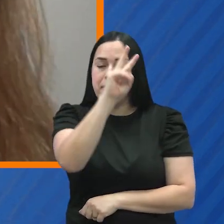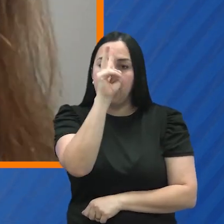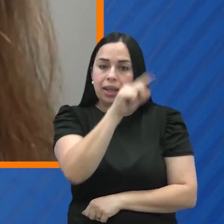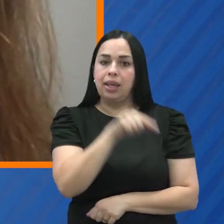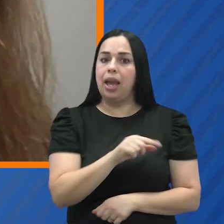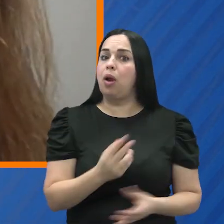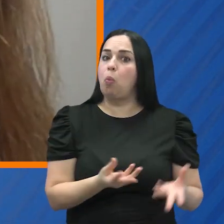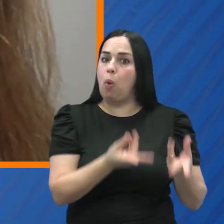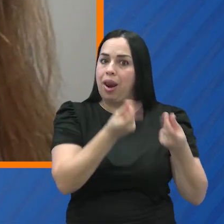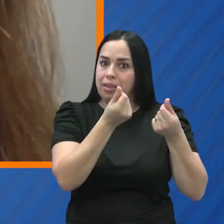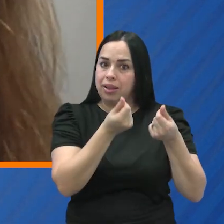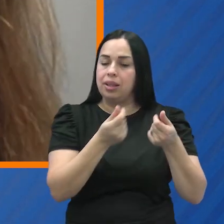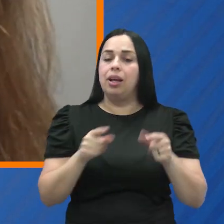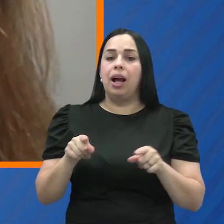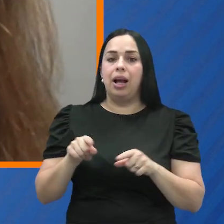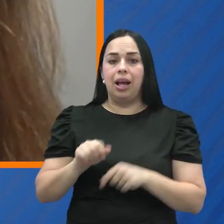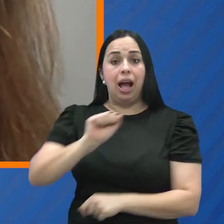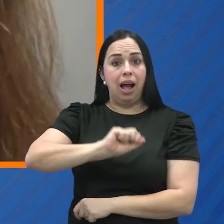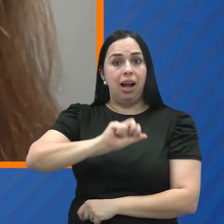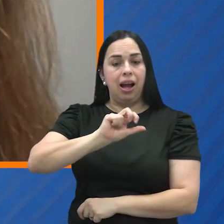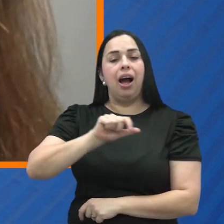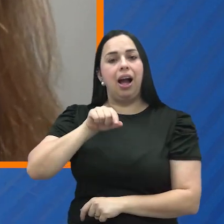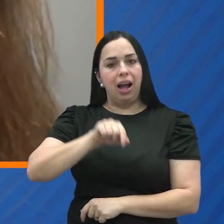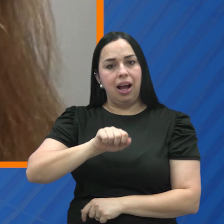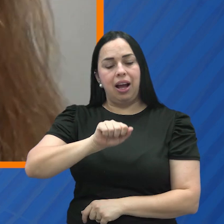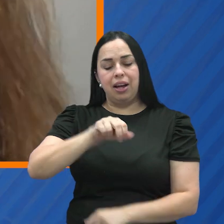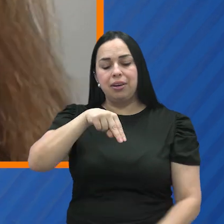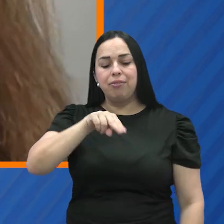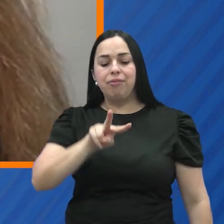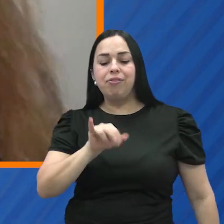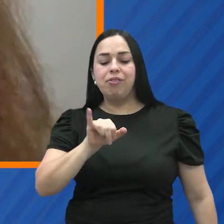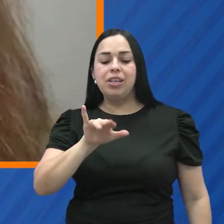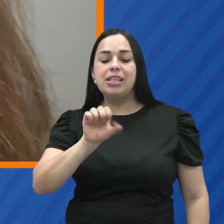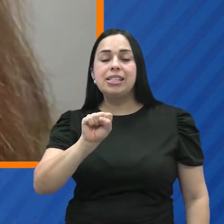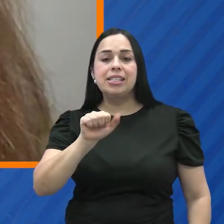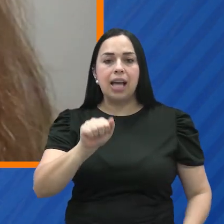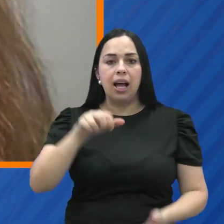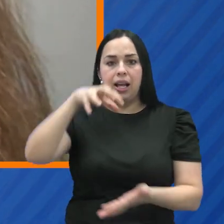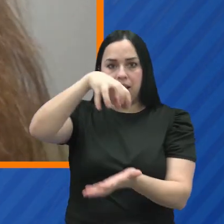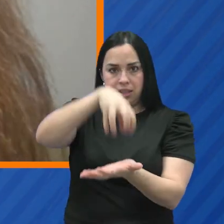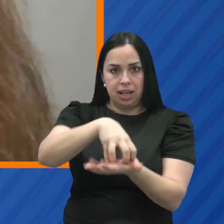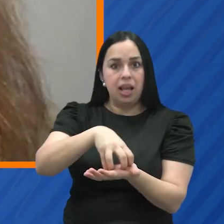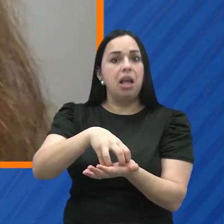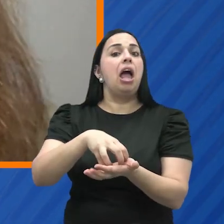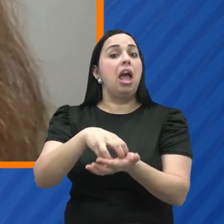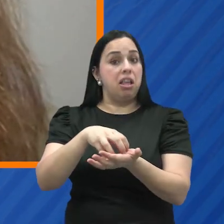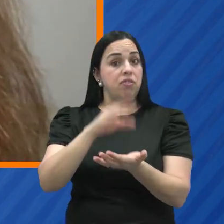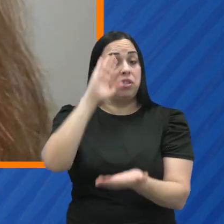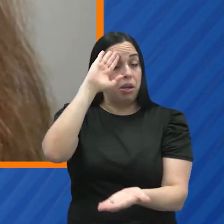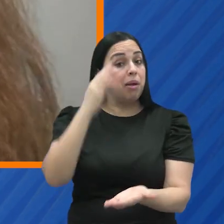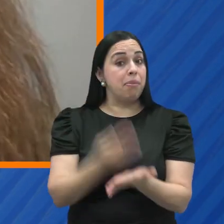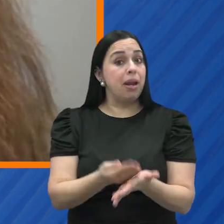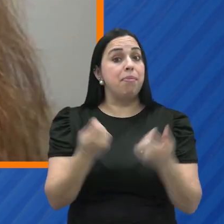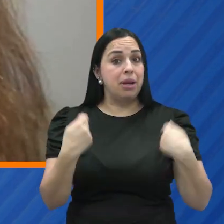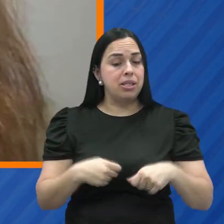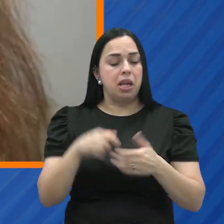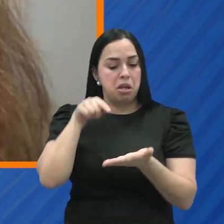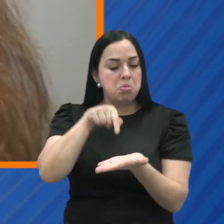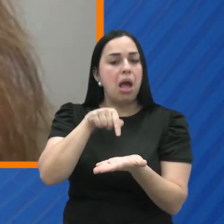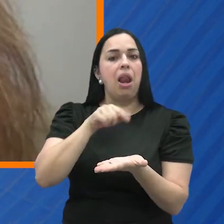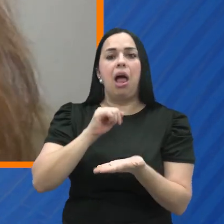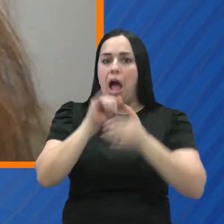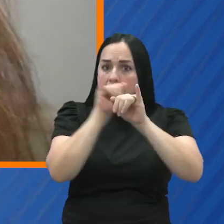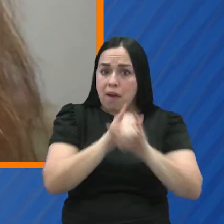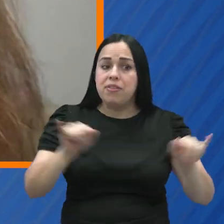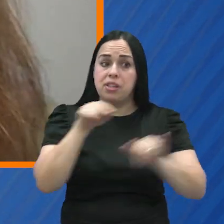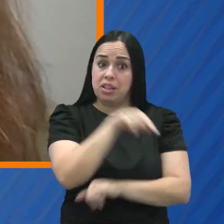e a gente tem uma agência reguladora no Brasil, a Anvisa, que ela é muito confiável, ela é muito respeitada pela indústria e ela é muito confiável e